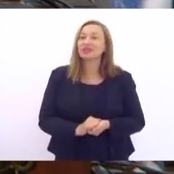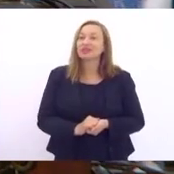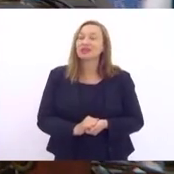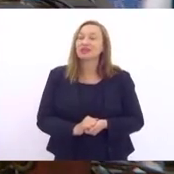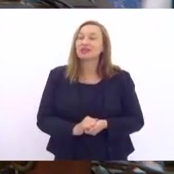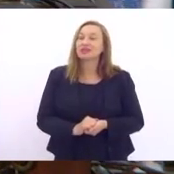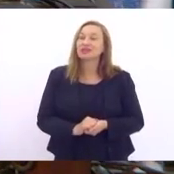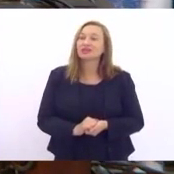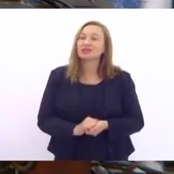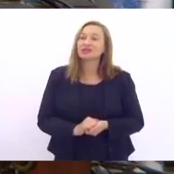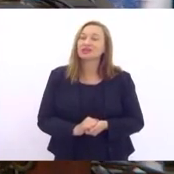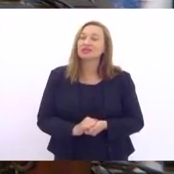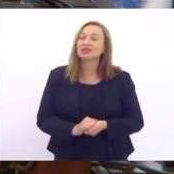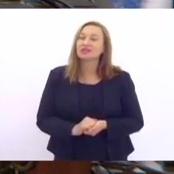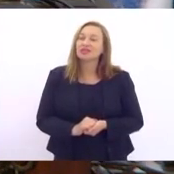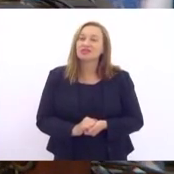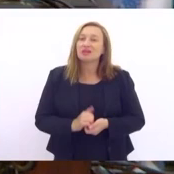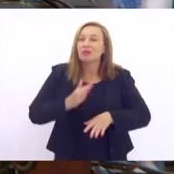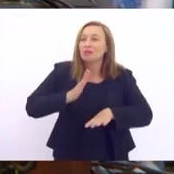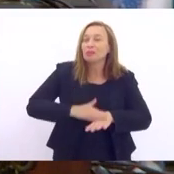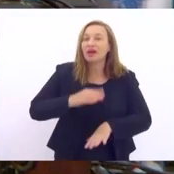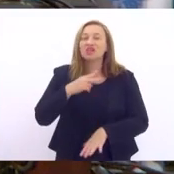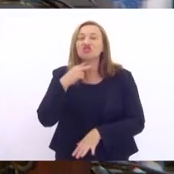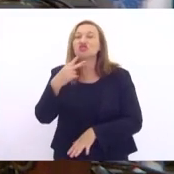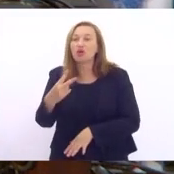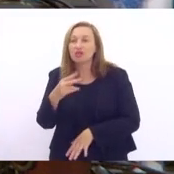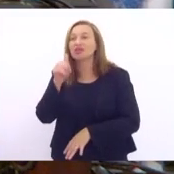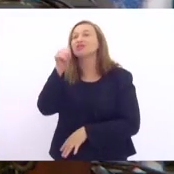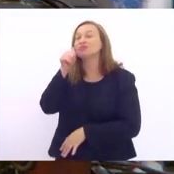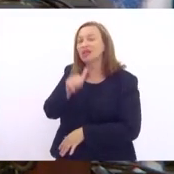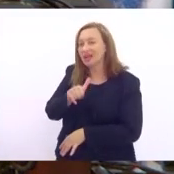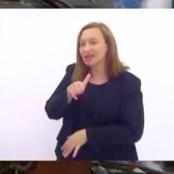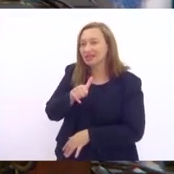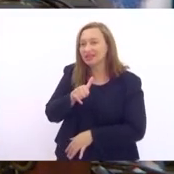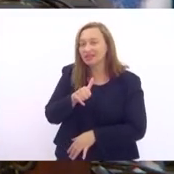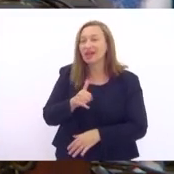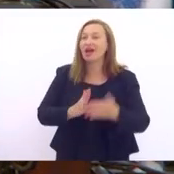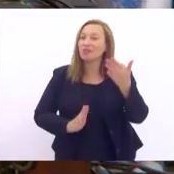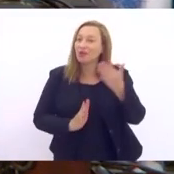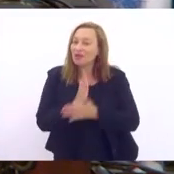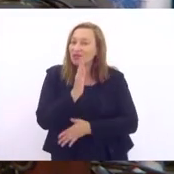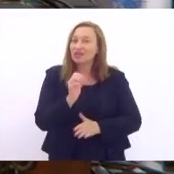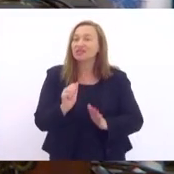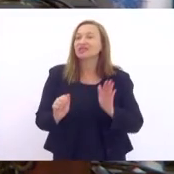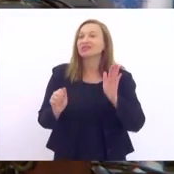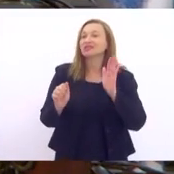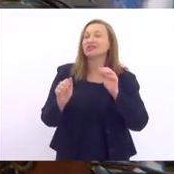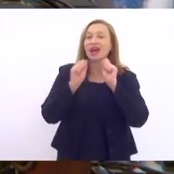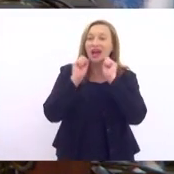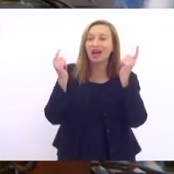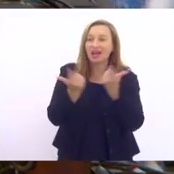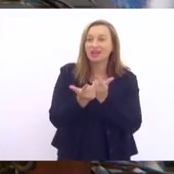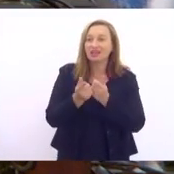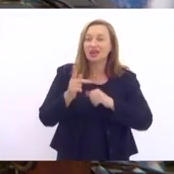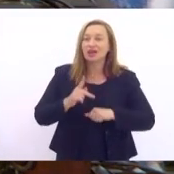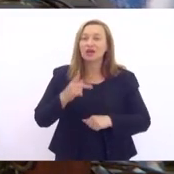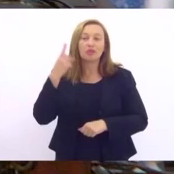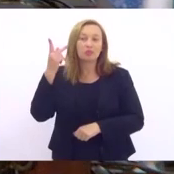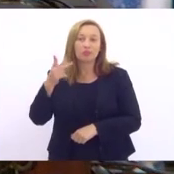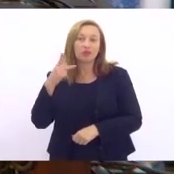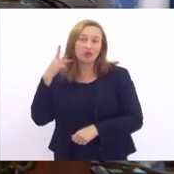dar cada vez mais voz e vez às mulheres, aprovamos na Assembleia Legislativa a Procuradoria Especial da Mulher